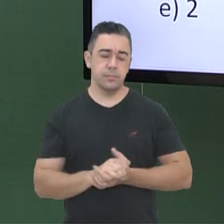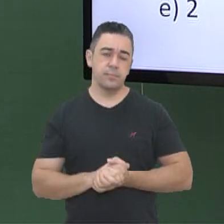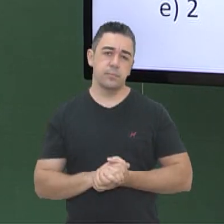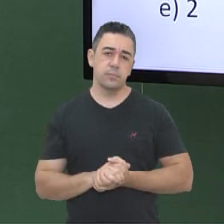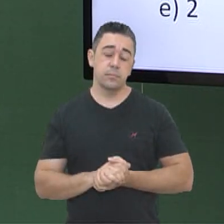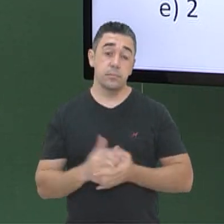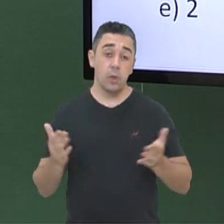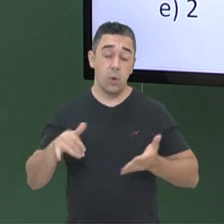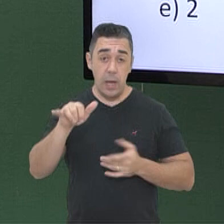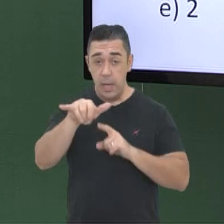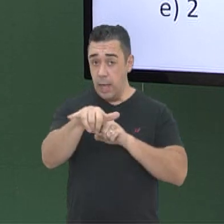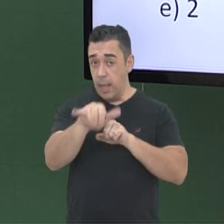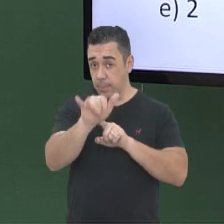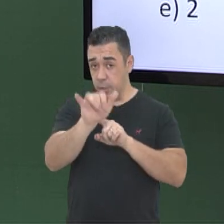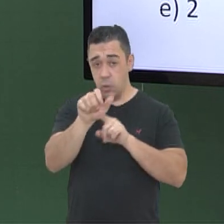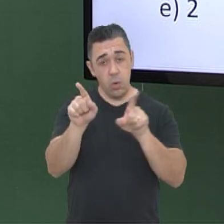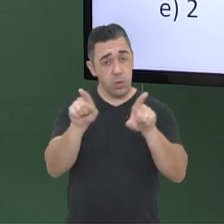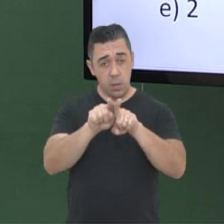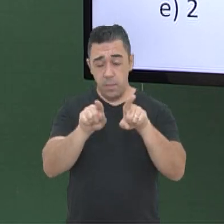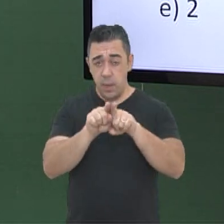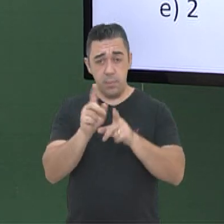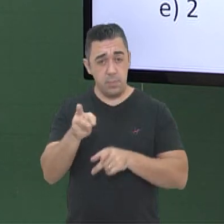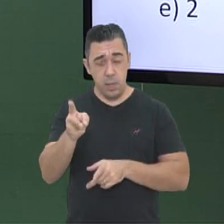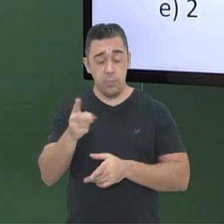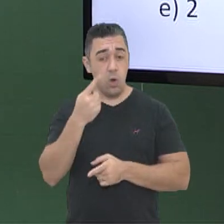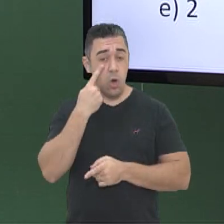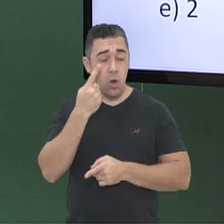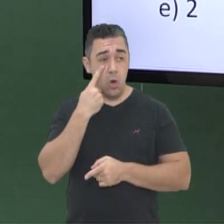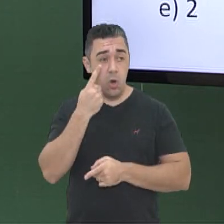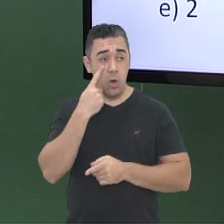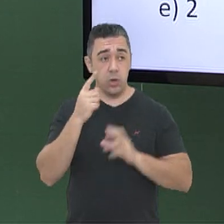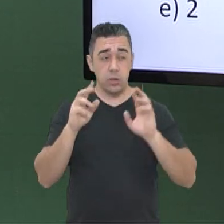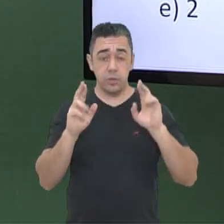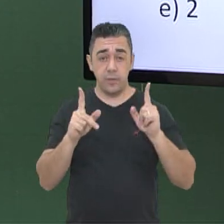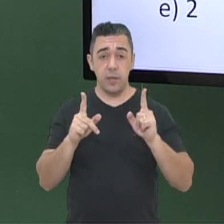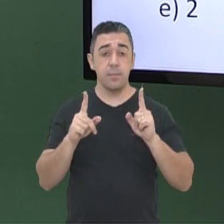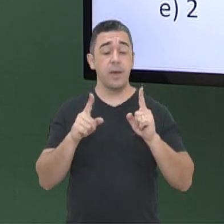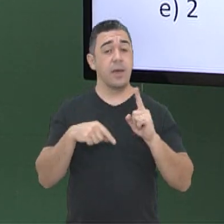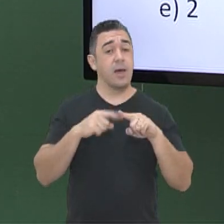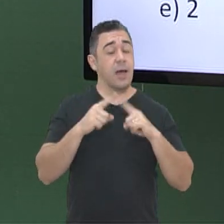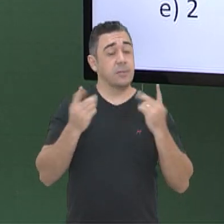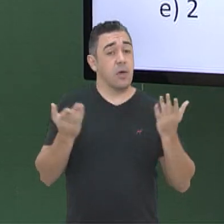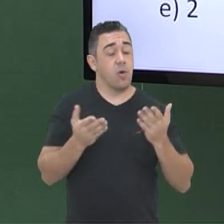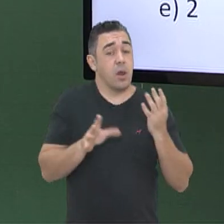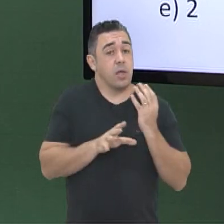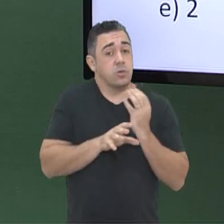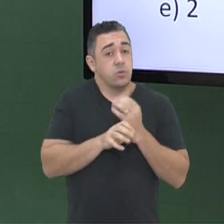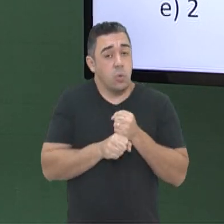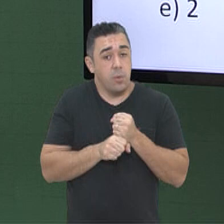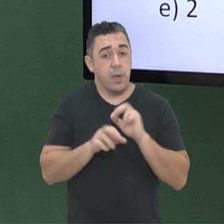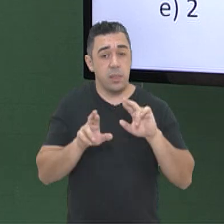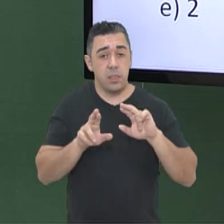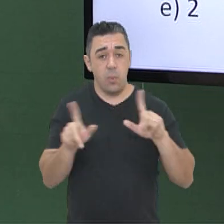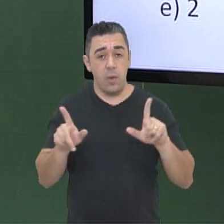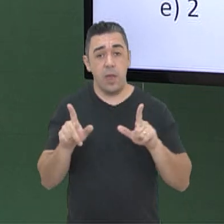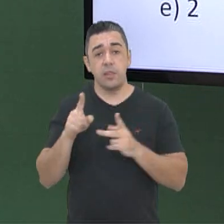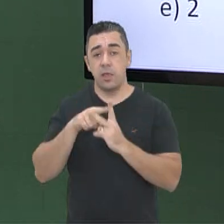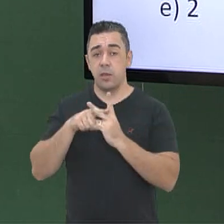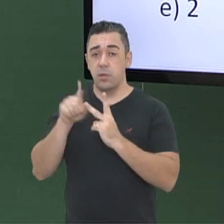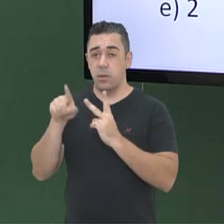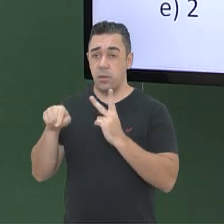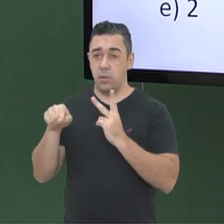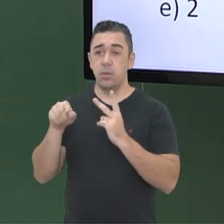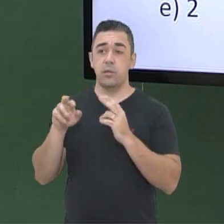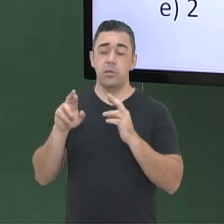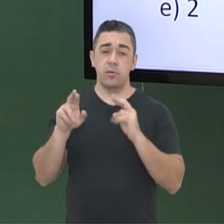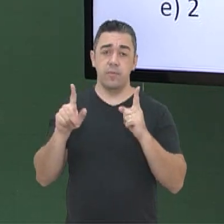o y, a mesma coisa no y, tá? Só que aqui nós vamos fazer o quadrado da soma e não o quadrado da diferença. Então vai ficar